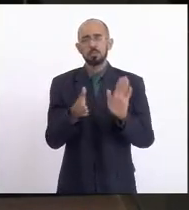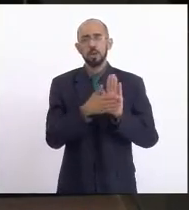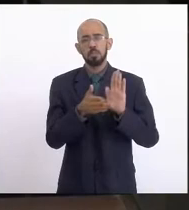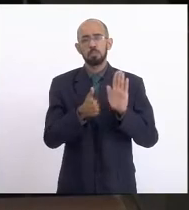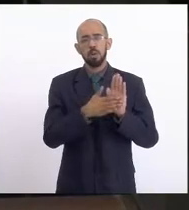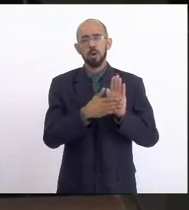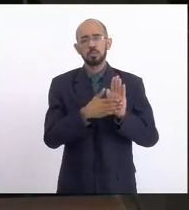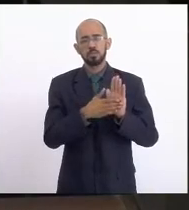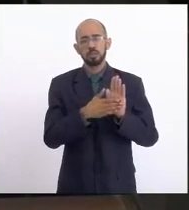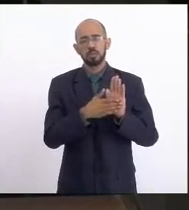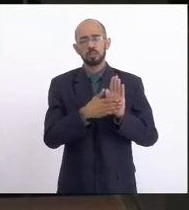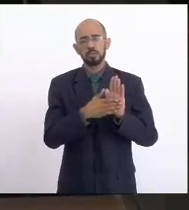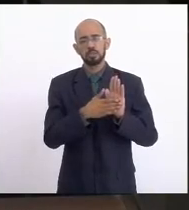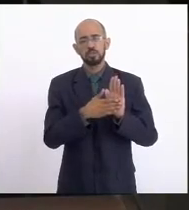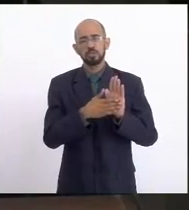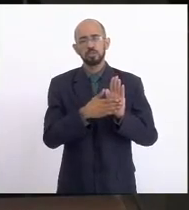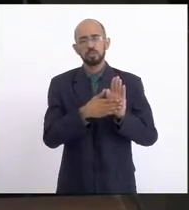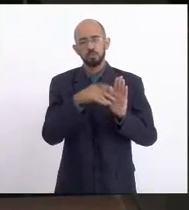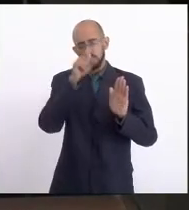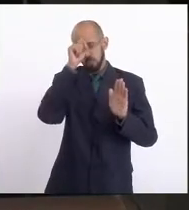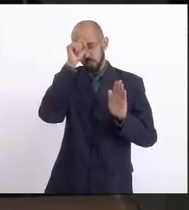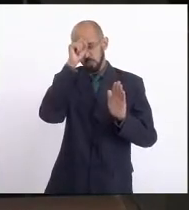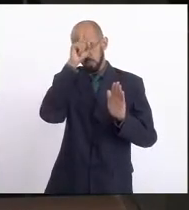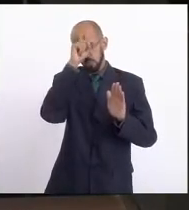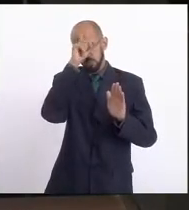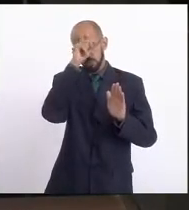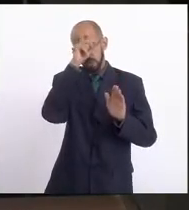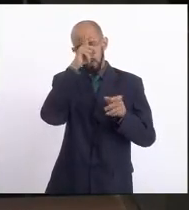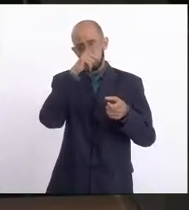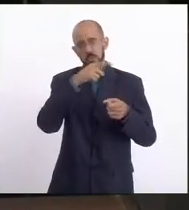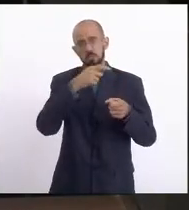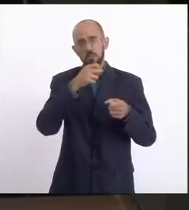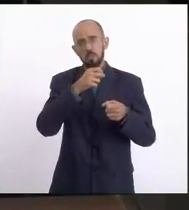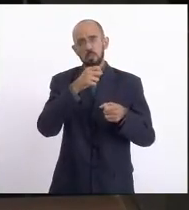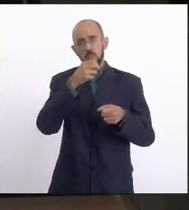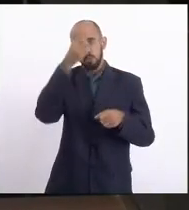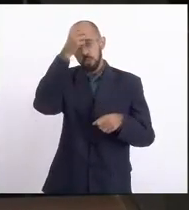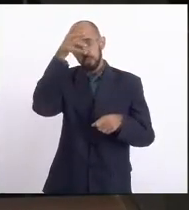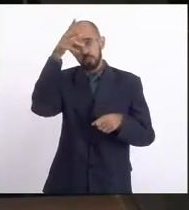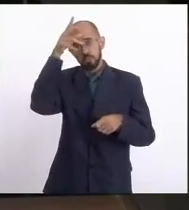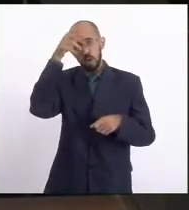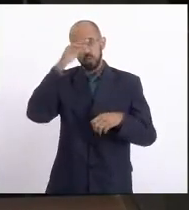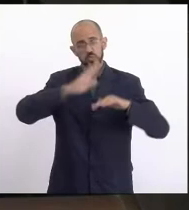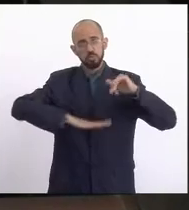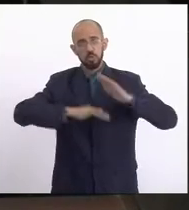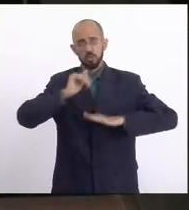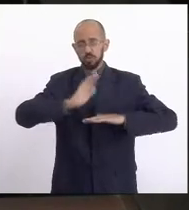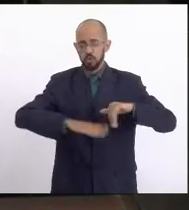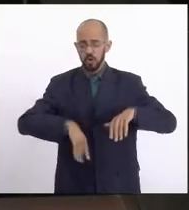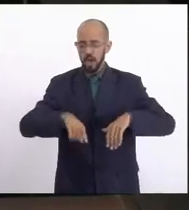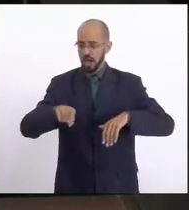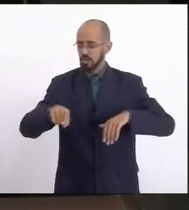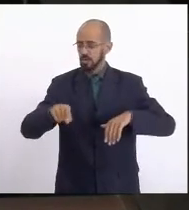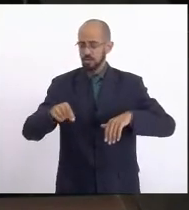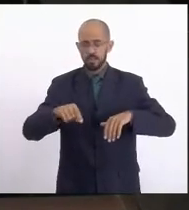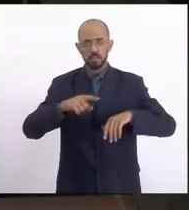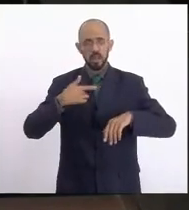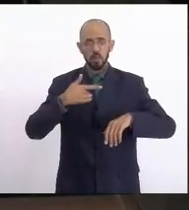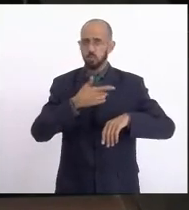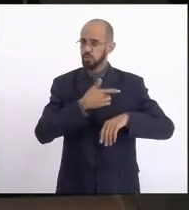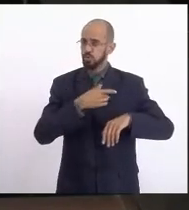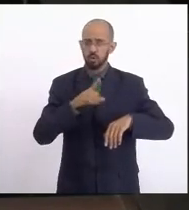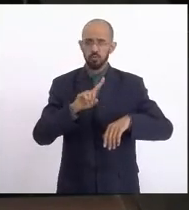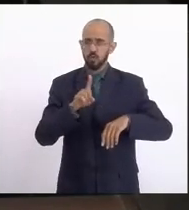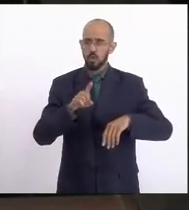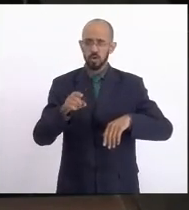Saracuruna. Ninguém, ninguém. Os profissionais do hospital não foram ouvidos, os conselhos municipais dos municípios da